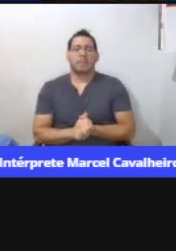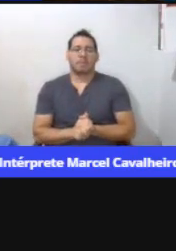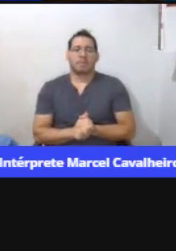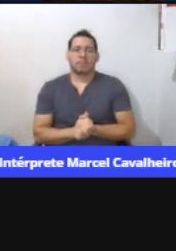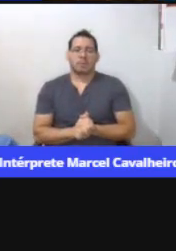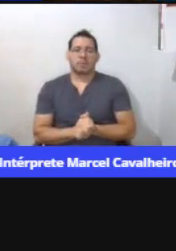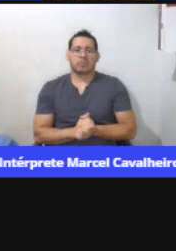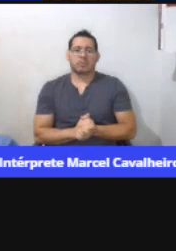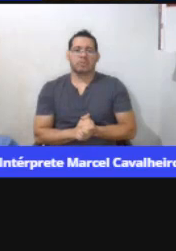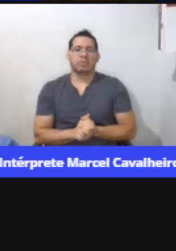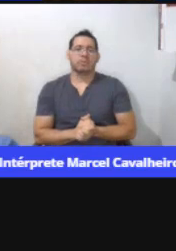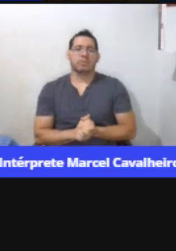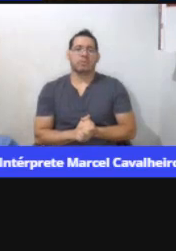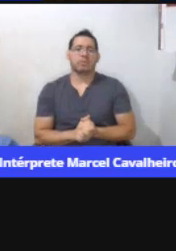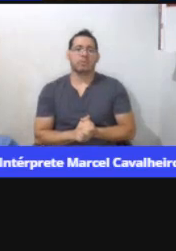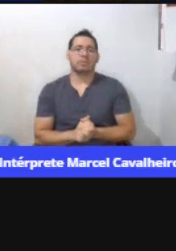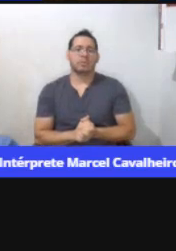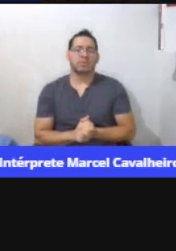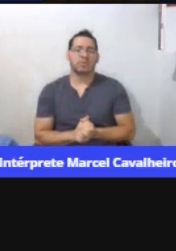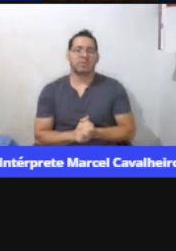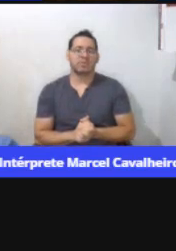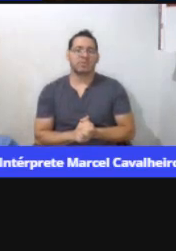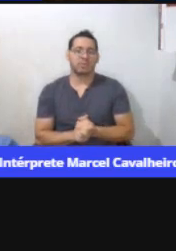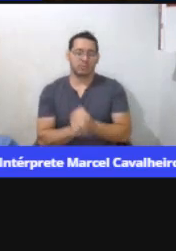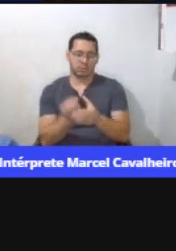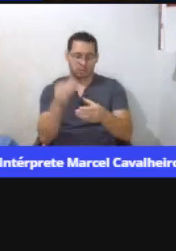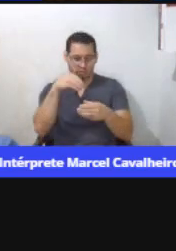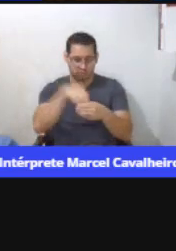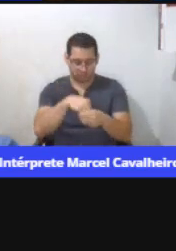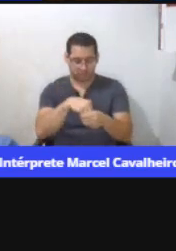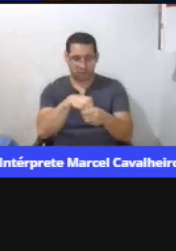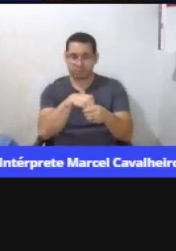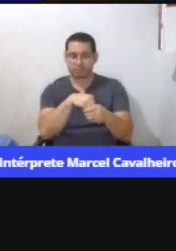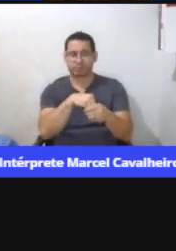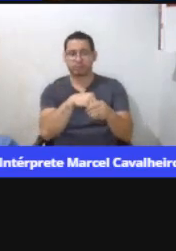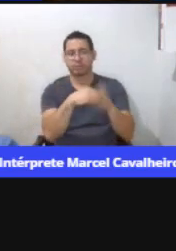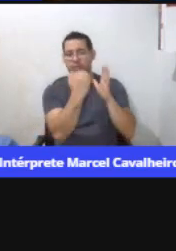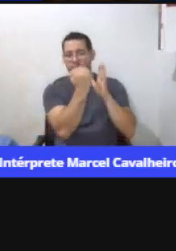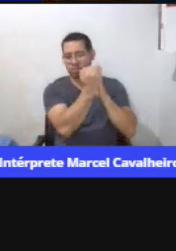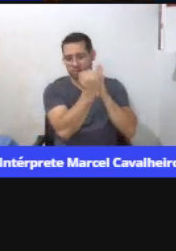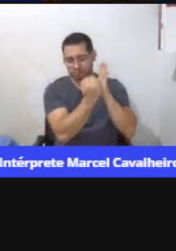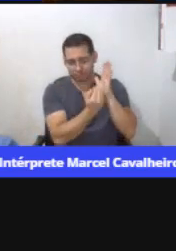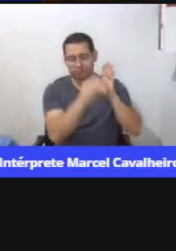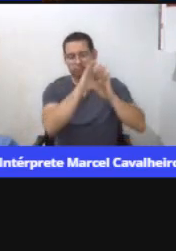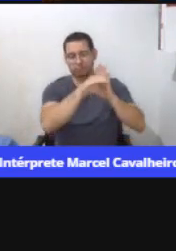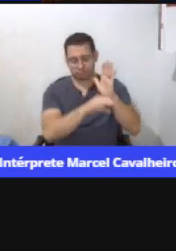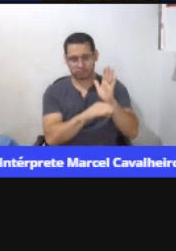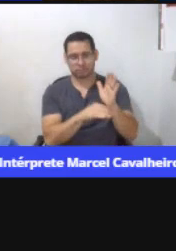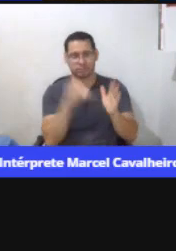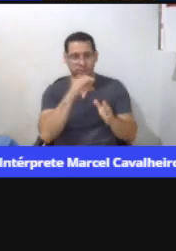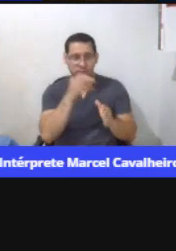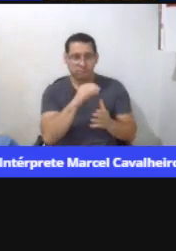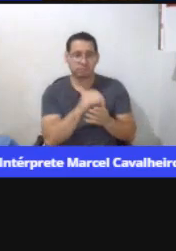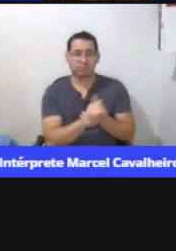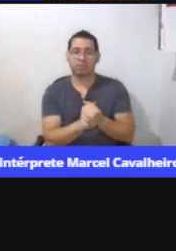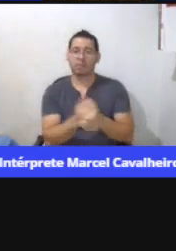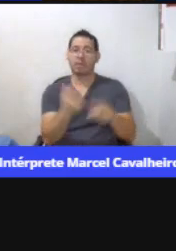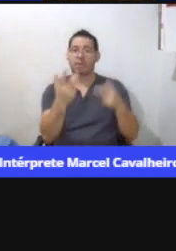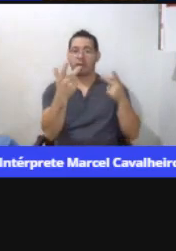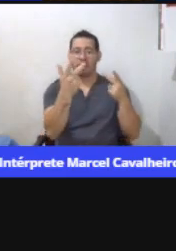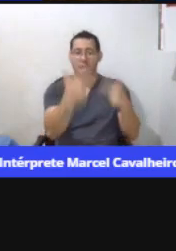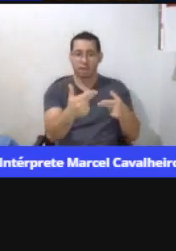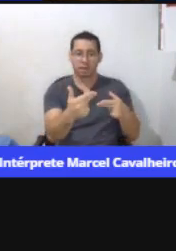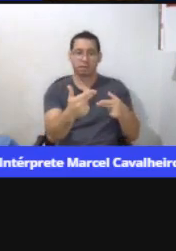Os quadros no nosso referencial curricular circunstancial, eles vão seguir a mesma proposta do nosso